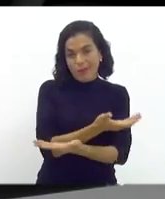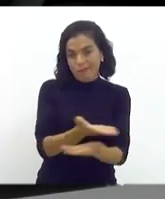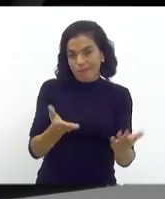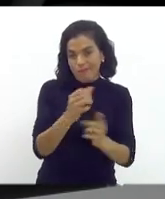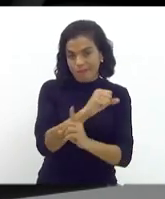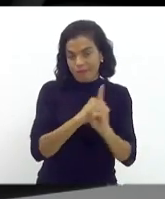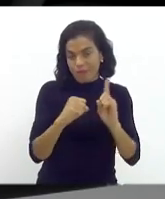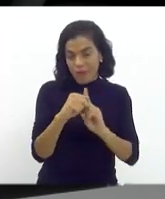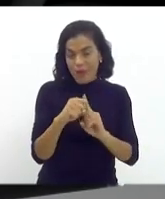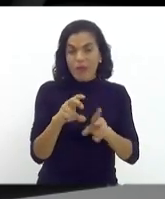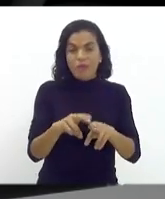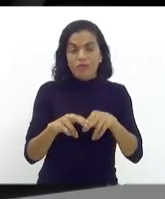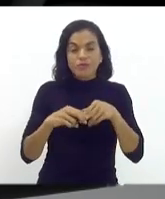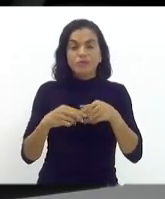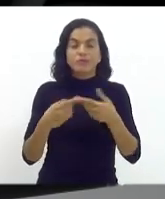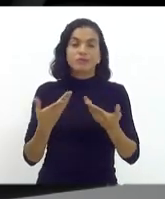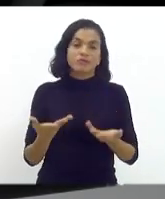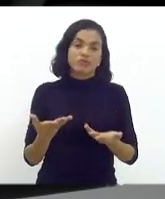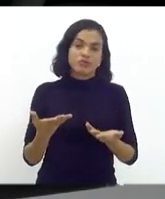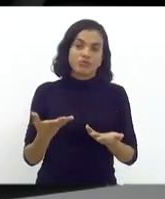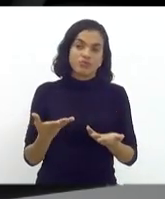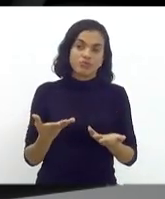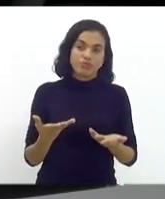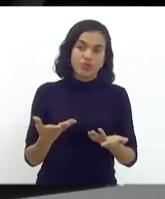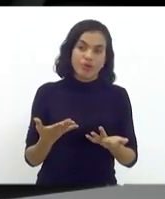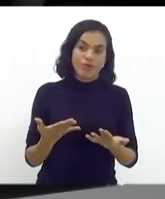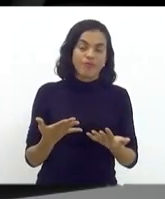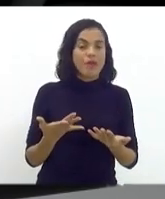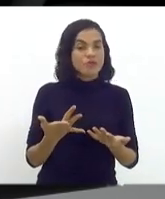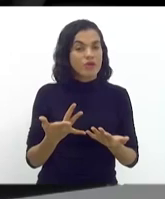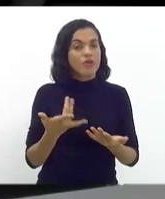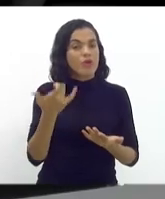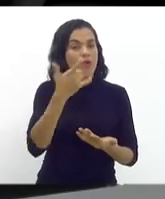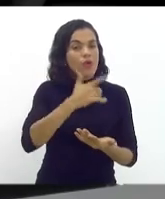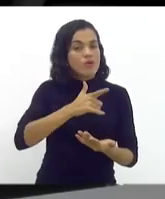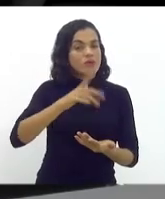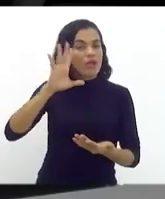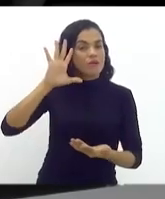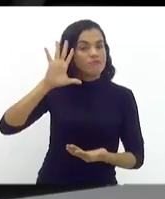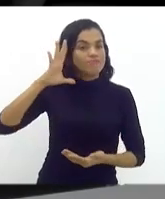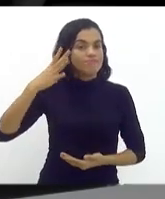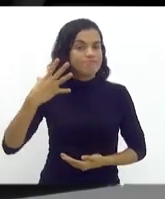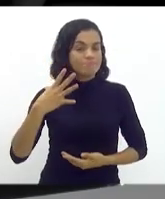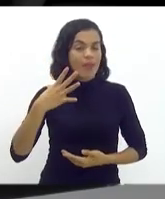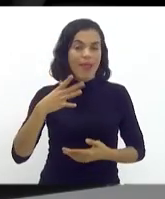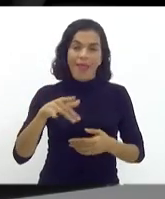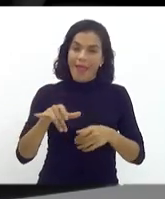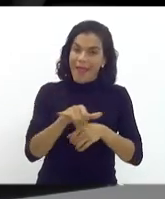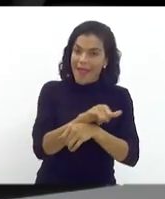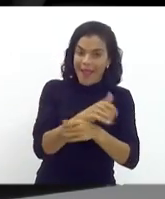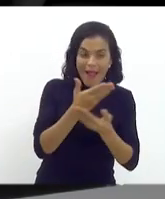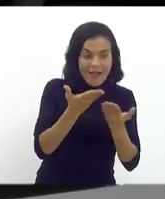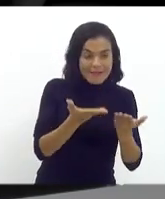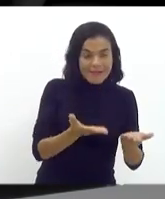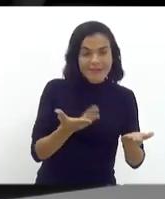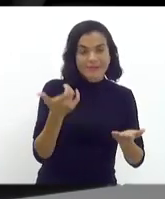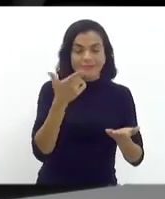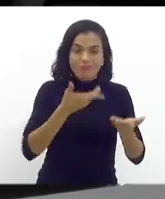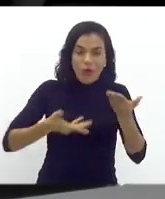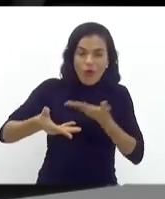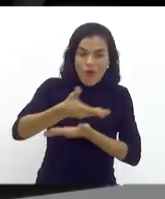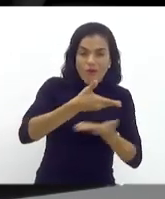é dessa forma que a gente estabelece conclusões é desta forma que a gente chega